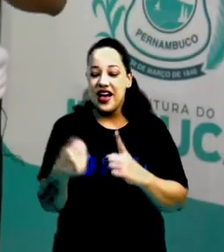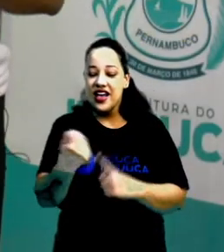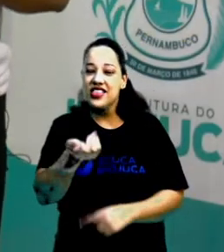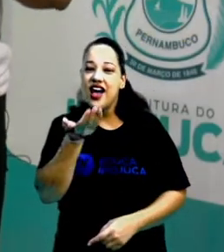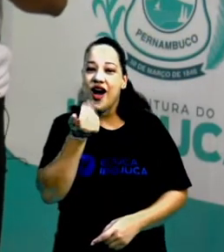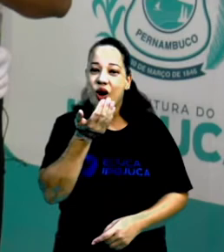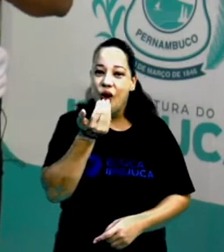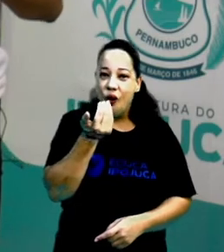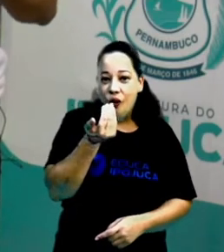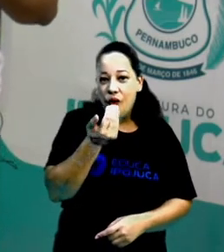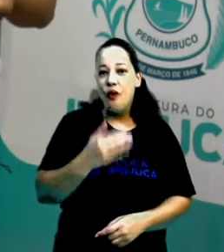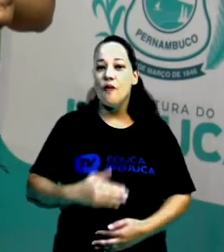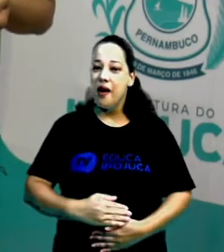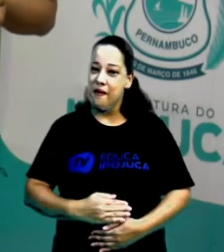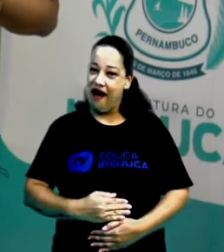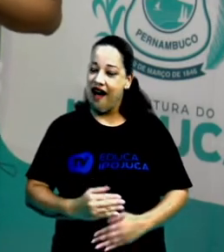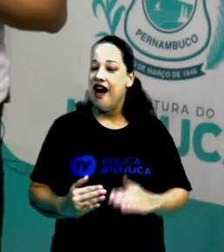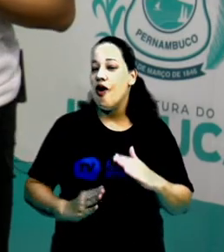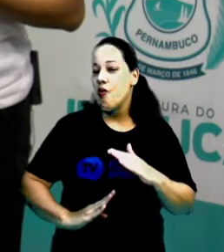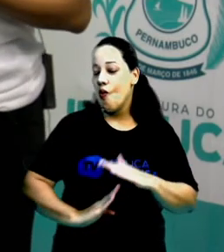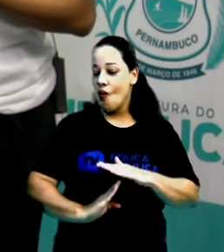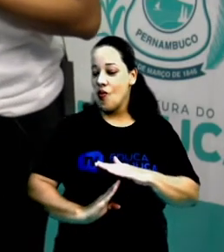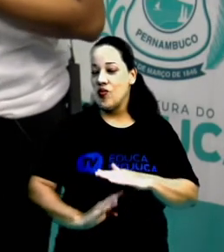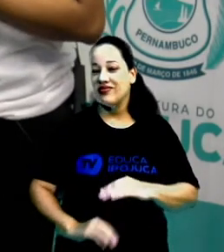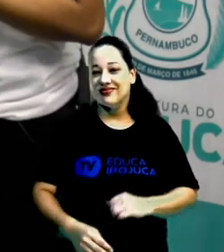comer e encher a barriguinha.